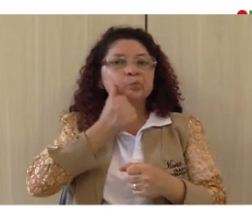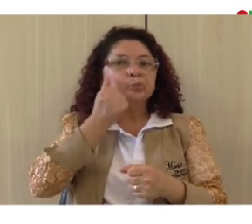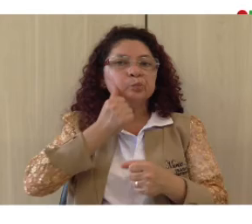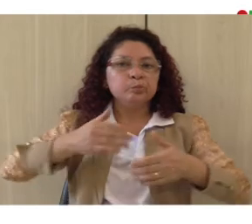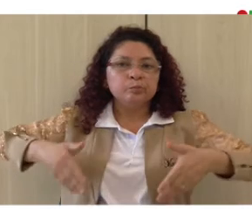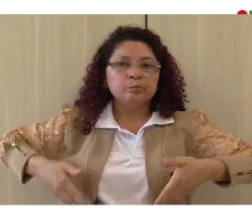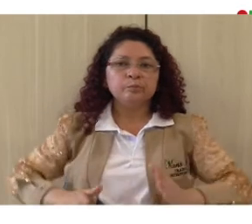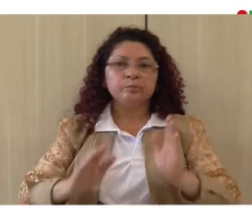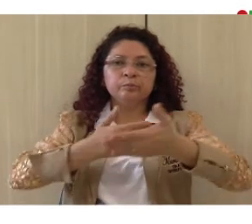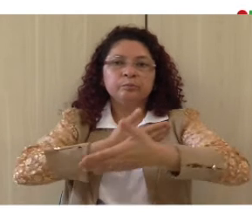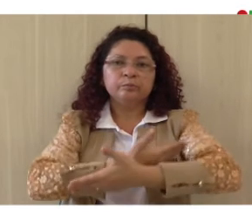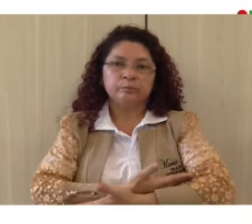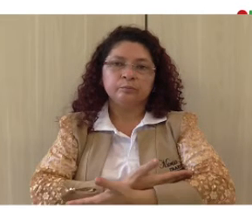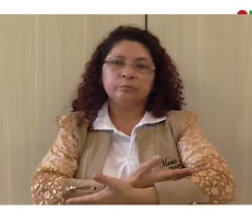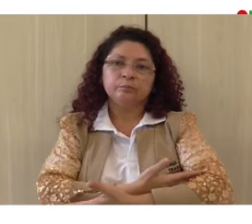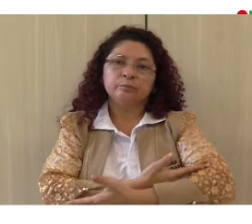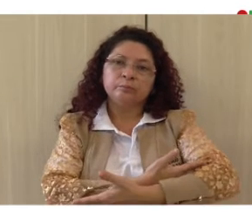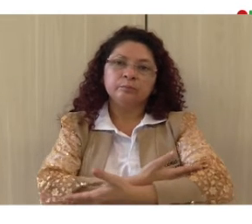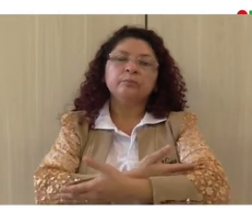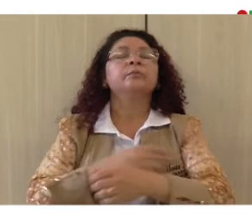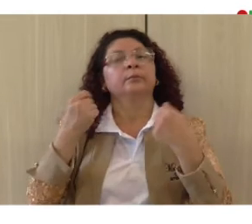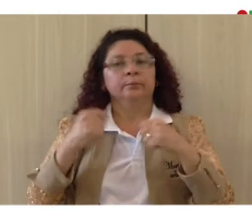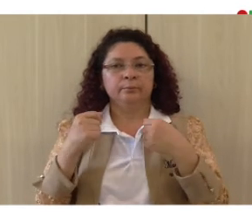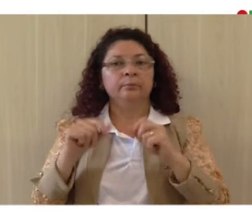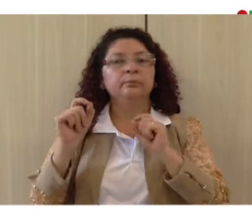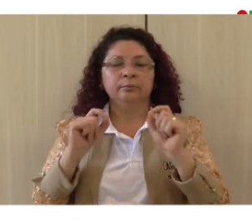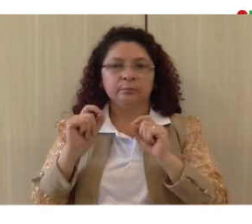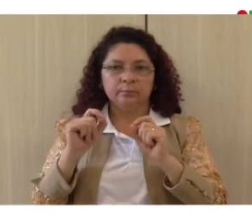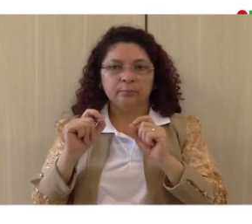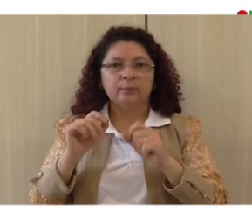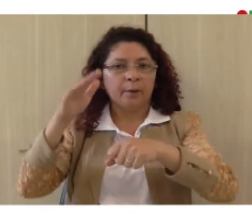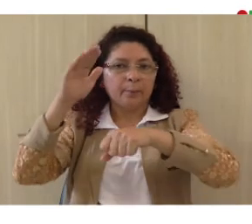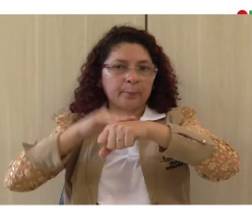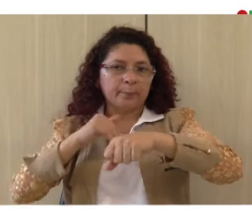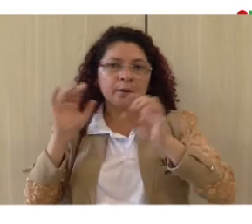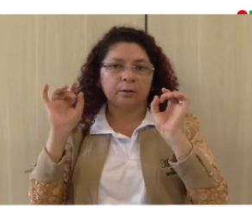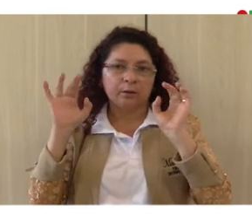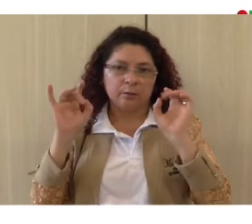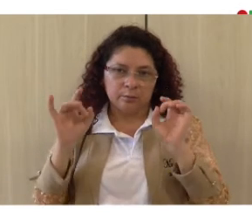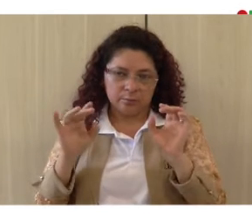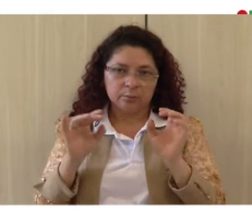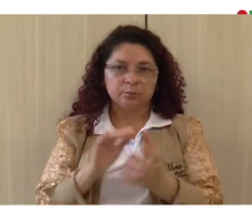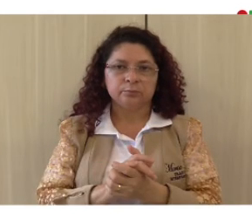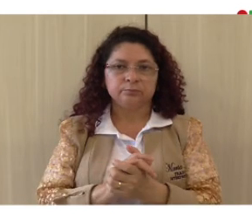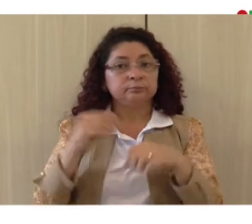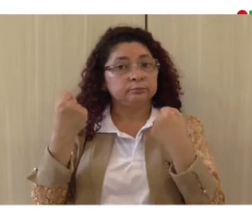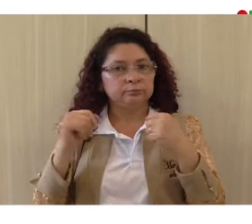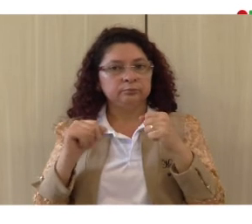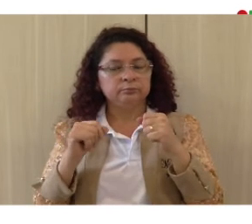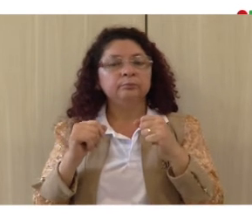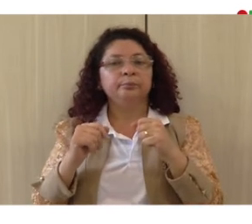necessitar amamentar durante a realização da entrevista, além de solicitar atendimento especial, deverá levar